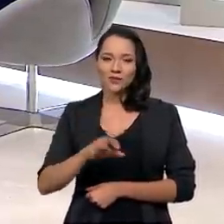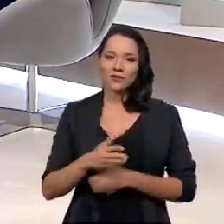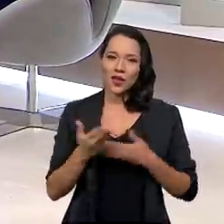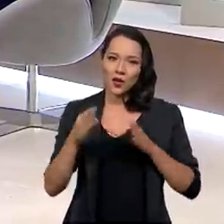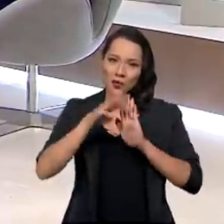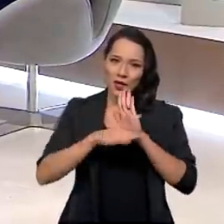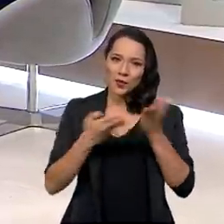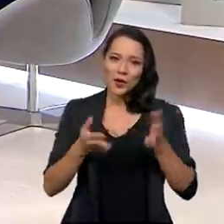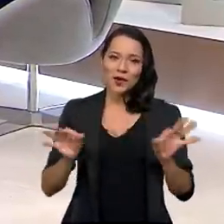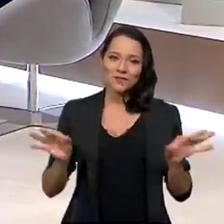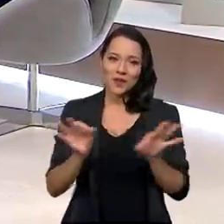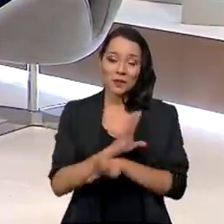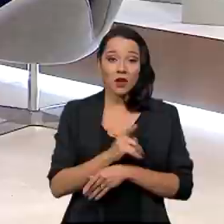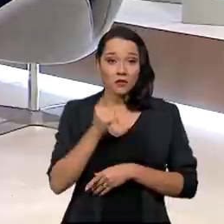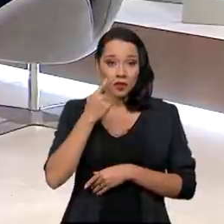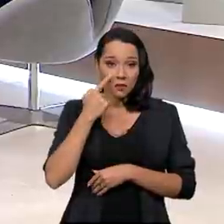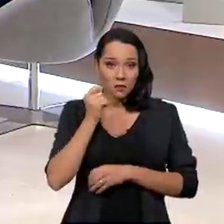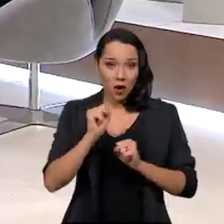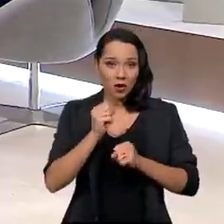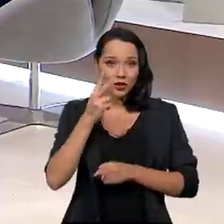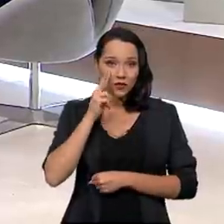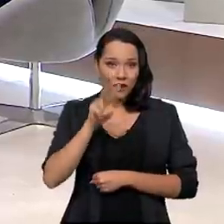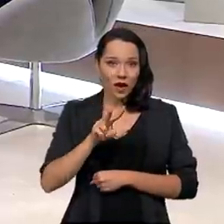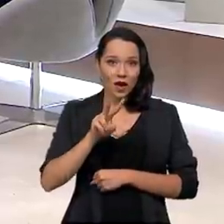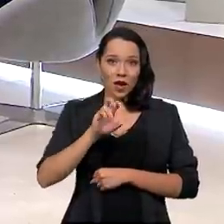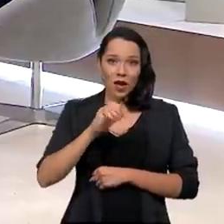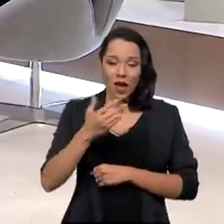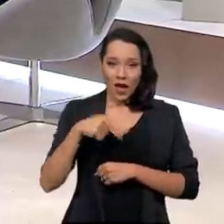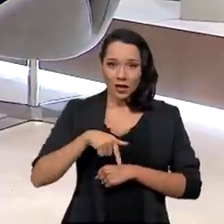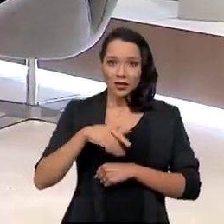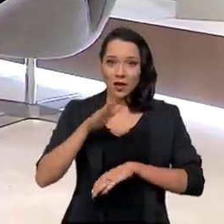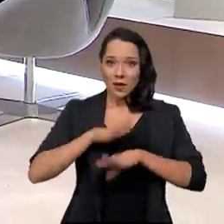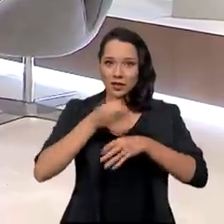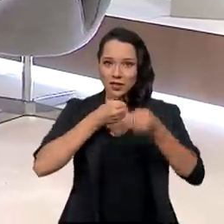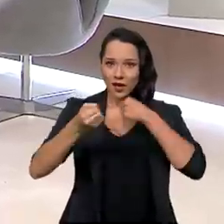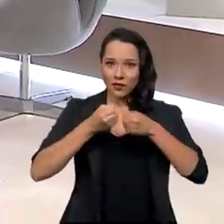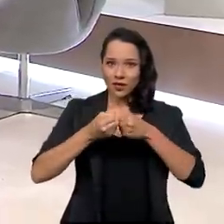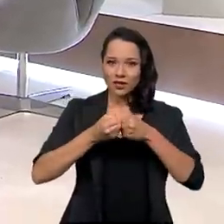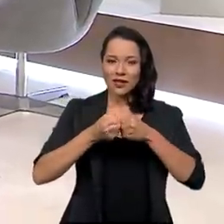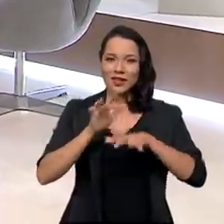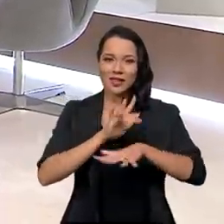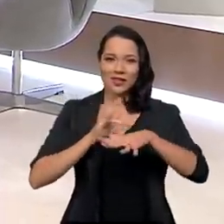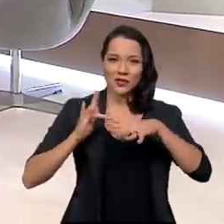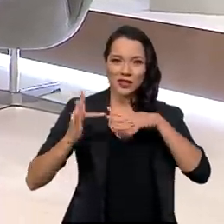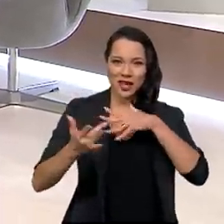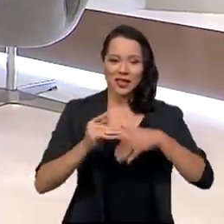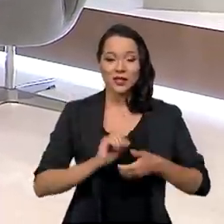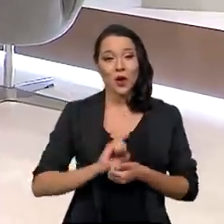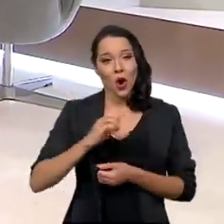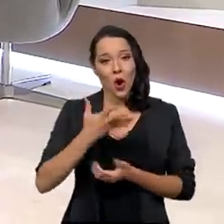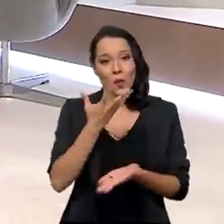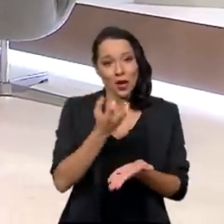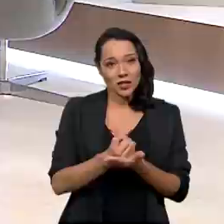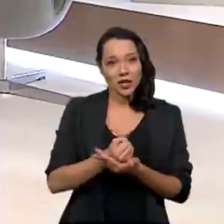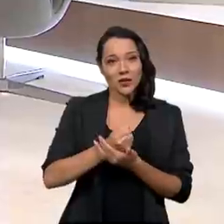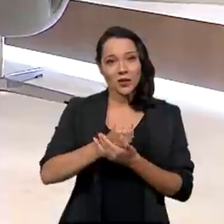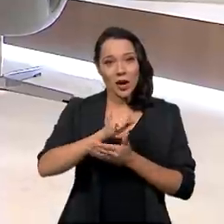em Pauta termina aqui. Você pode conferir esta ou outras entrevistas nas nossas redes sociais